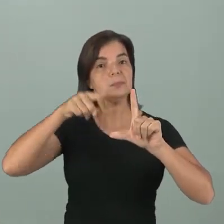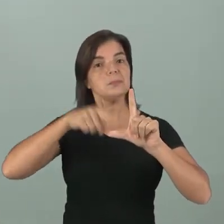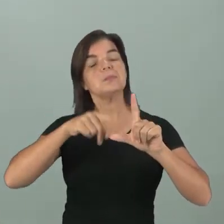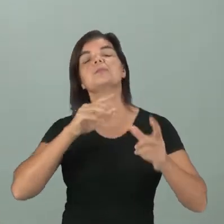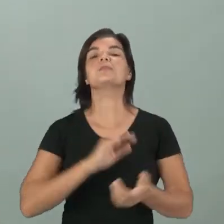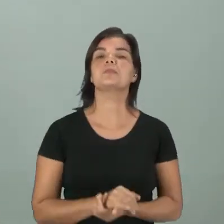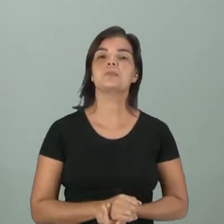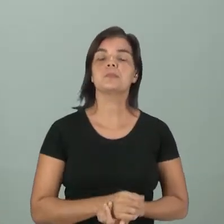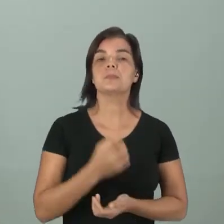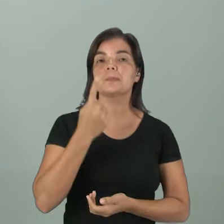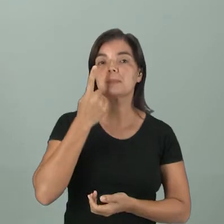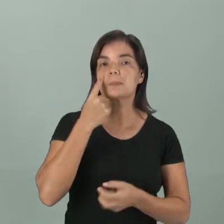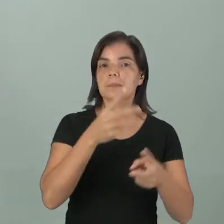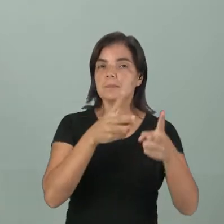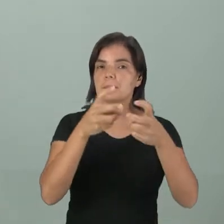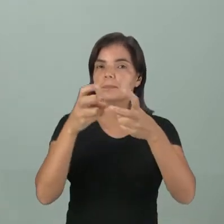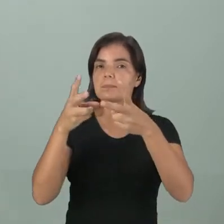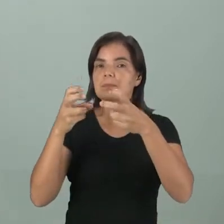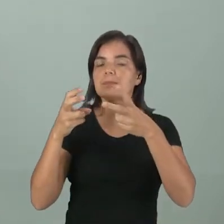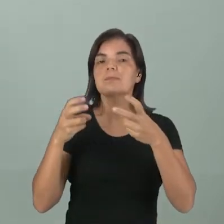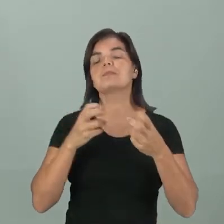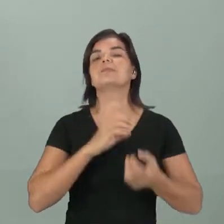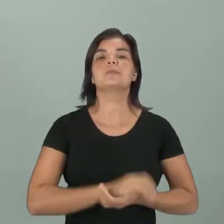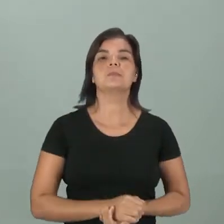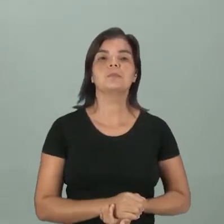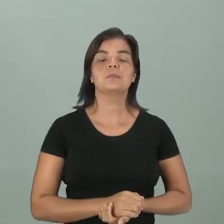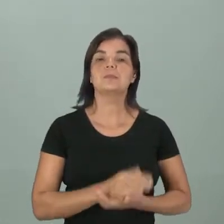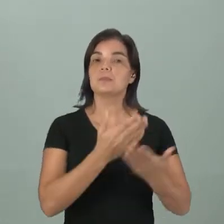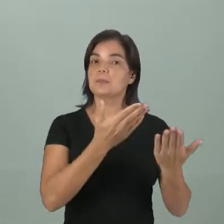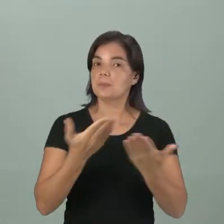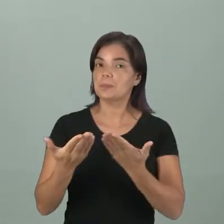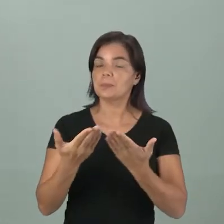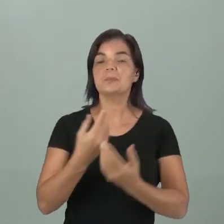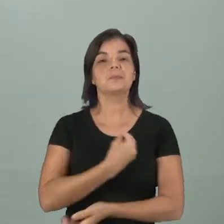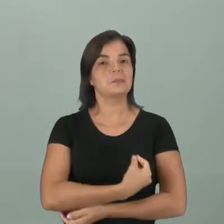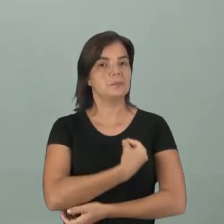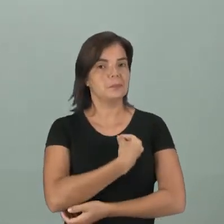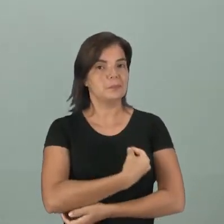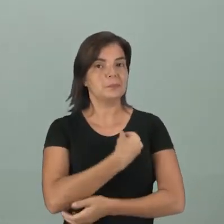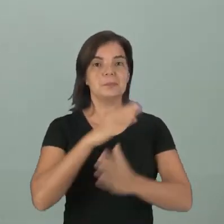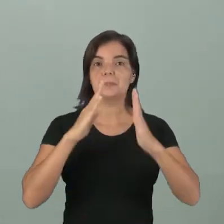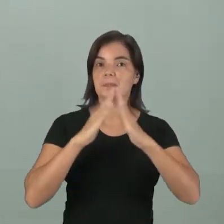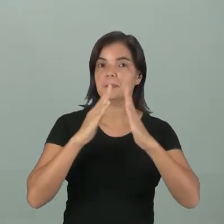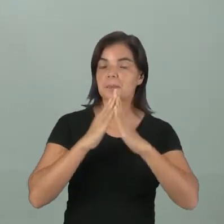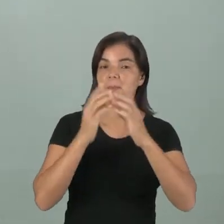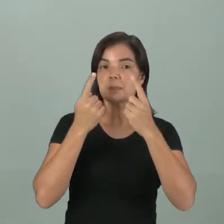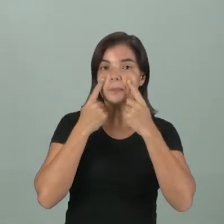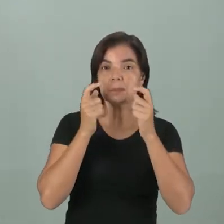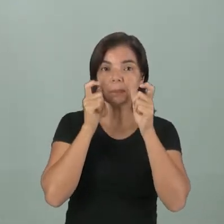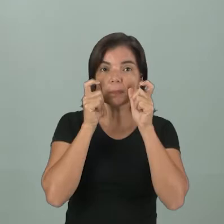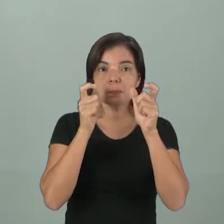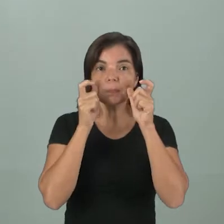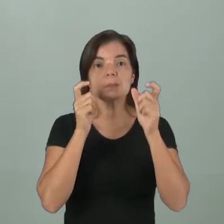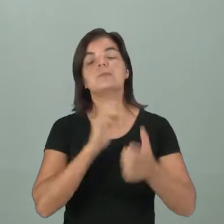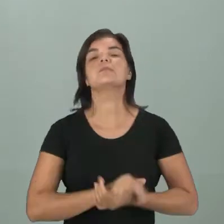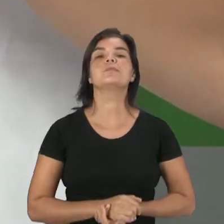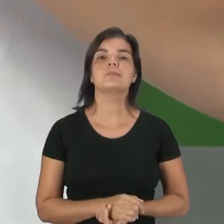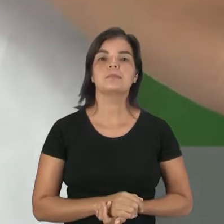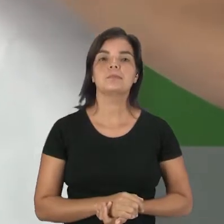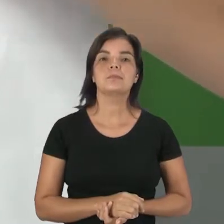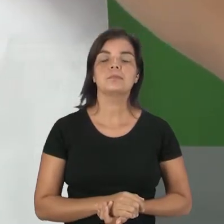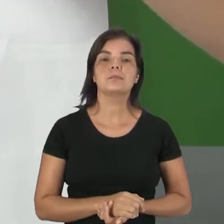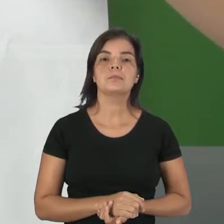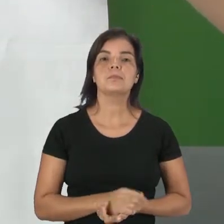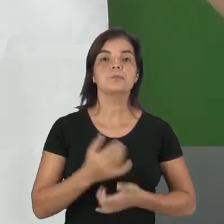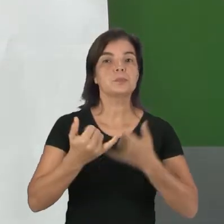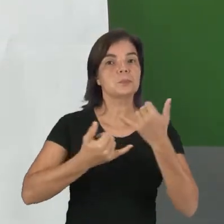foi criado. Vamos explorar cada partezinha dele. E eu conto com a sua participação aí de casa. Preste bastante atenção.